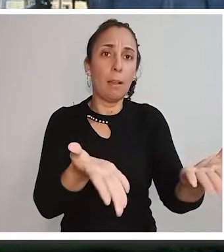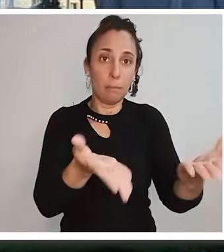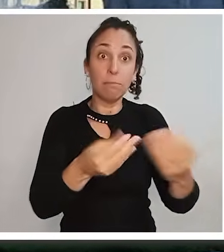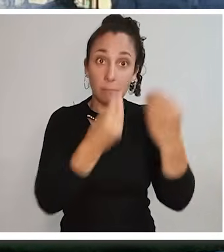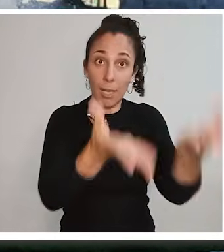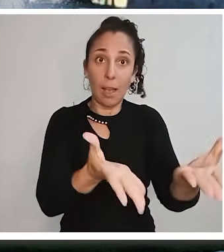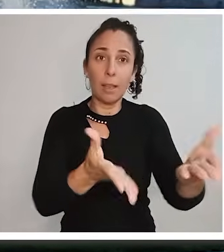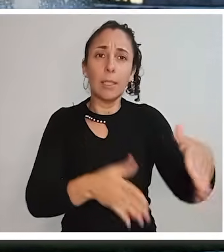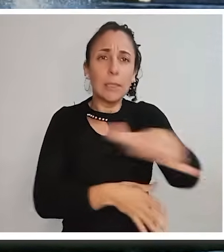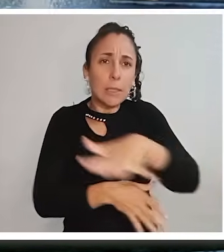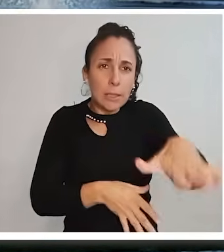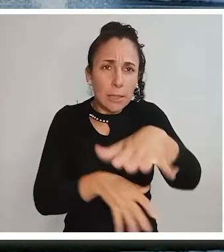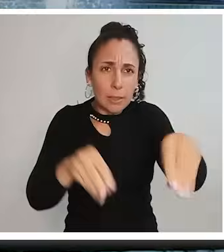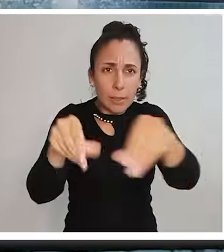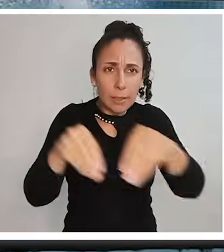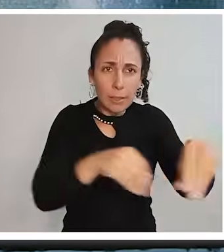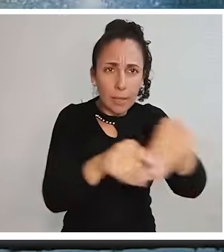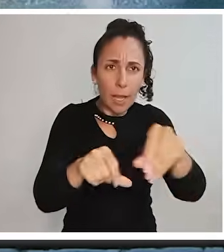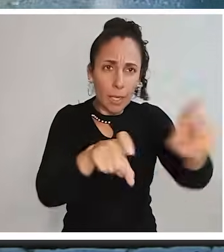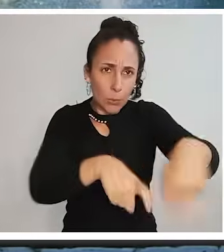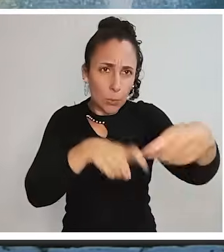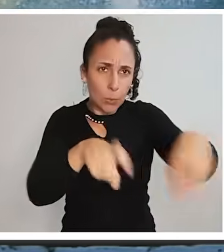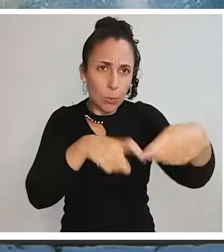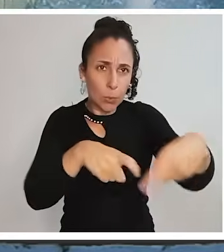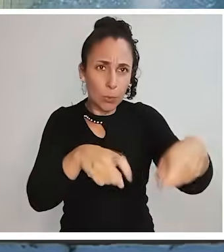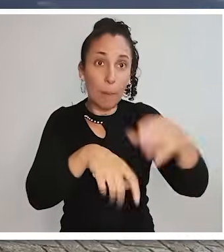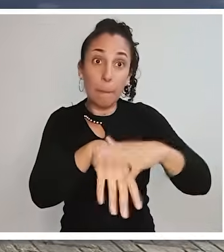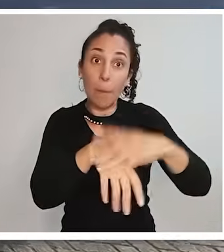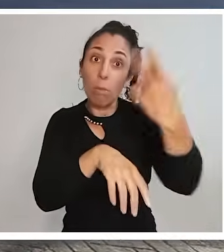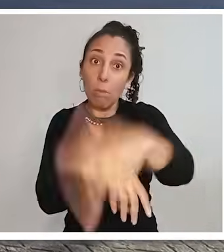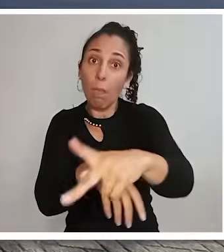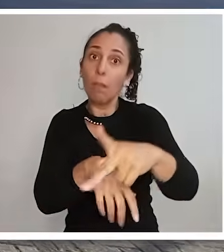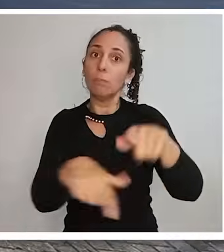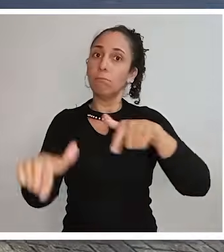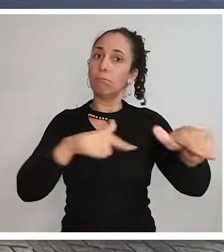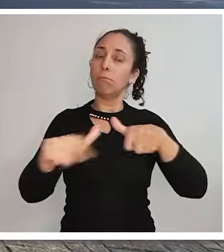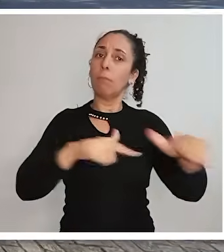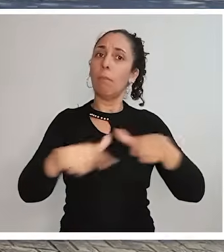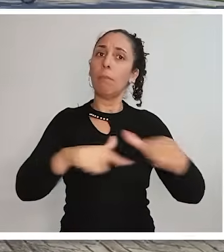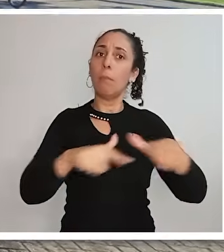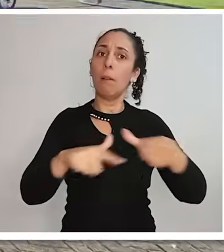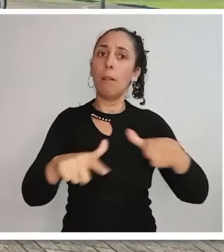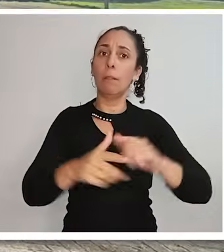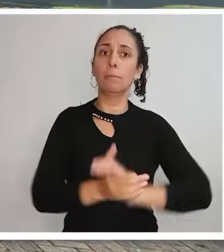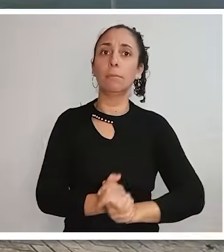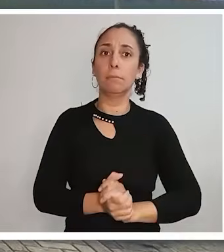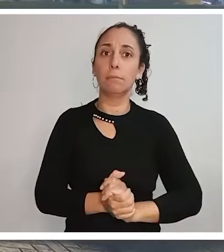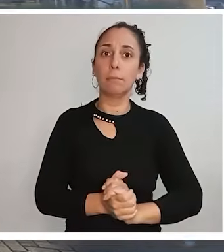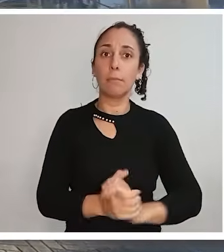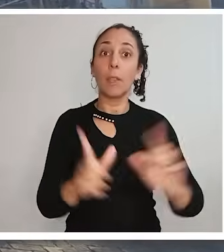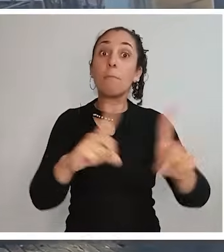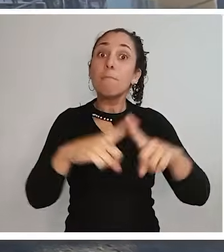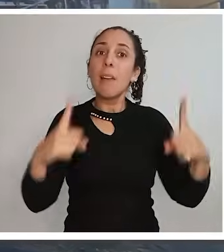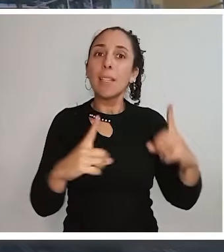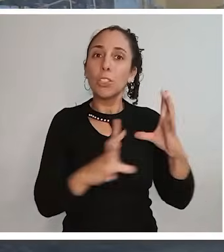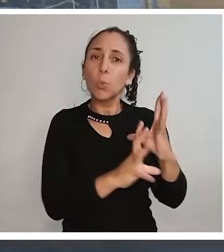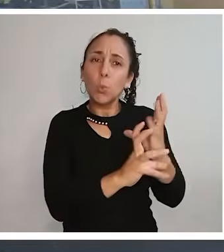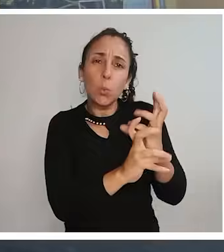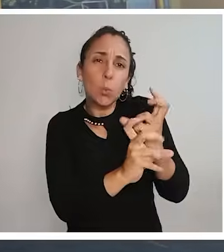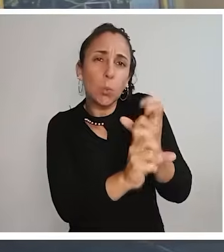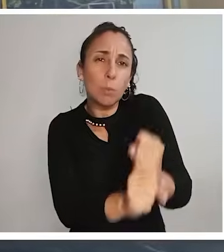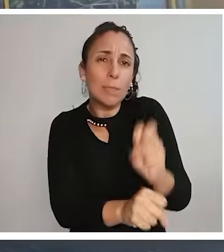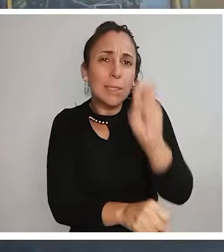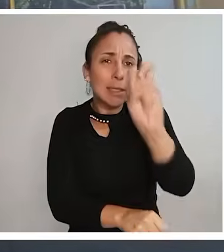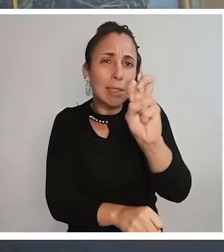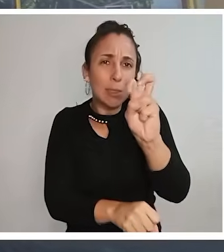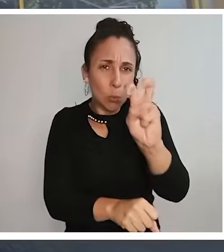oferecida uma carta de alforria e também propriedades, áreas rurais aqui ao redor, para que eles pudessem usar para a agricultura, para o seu